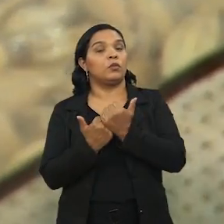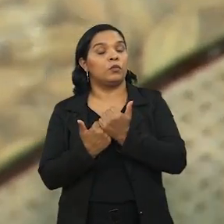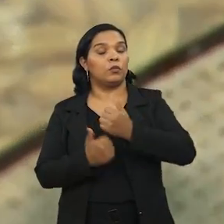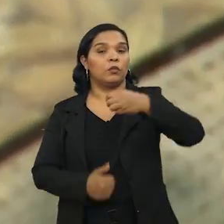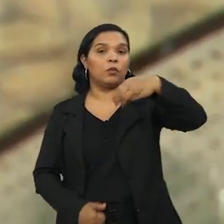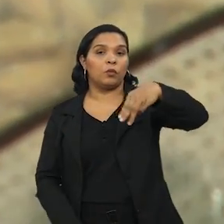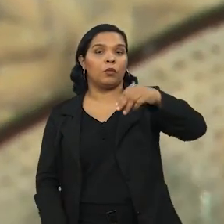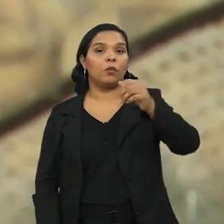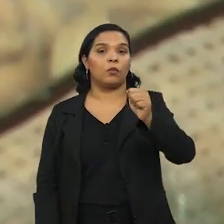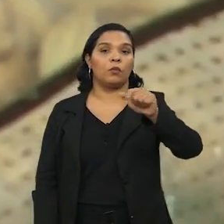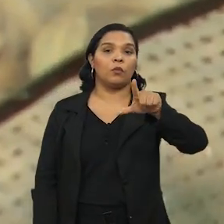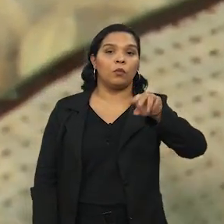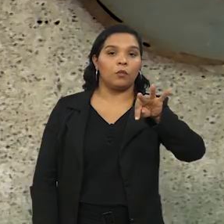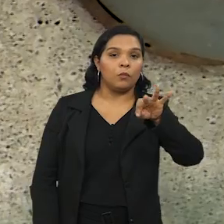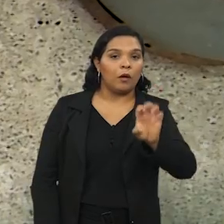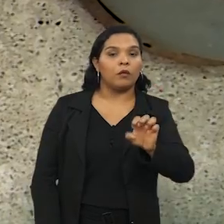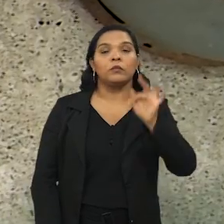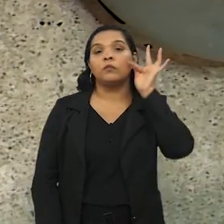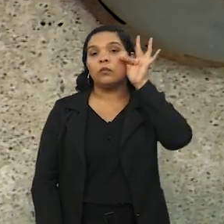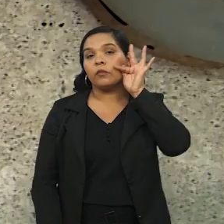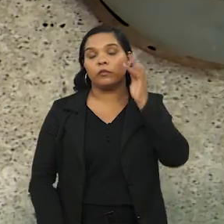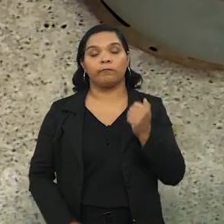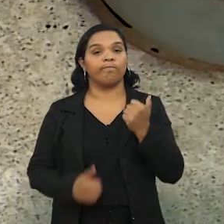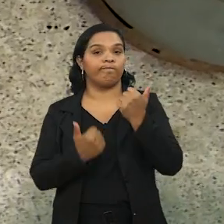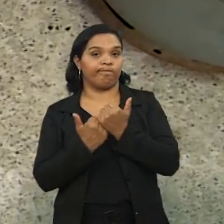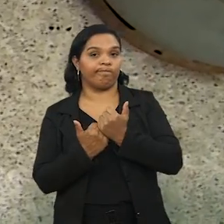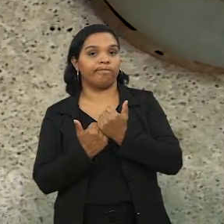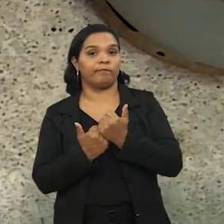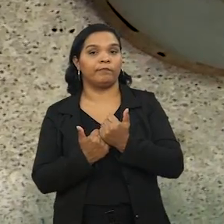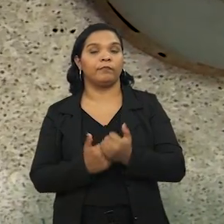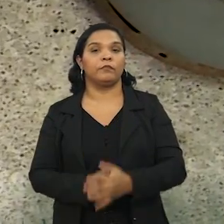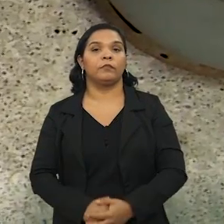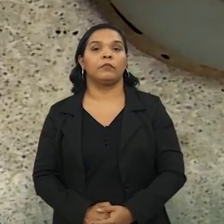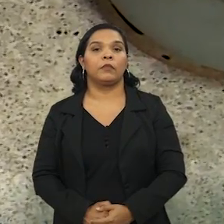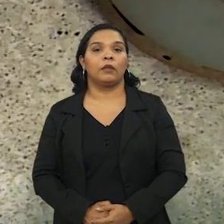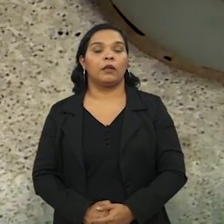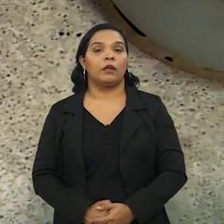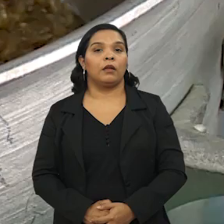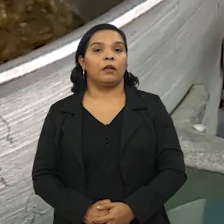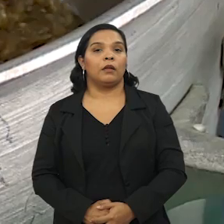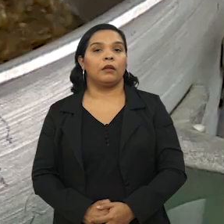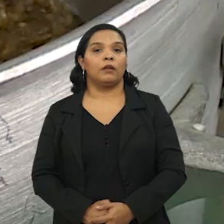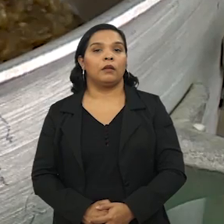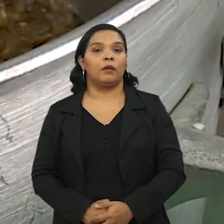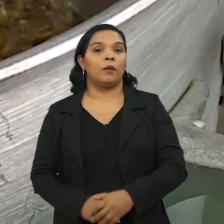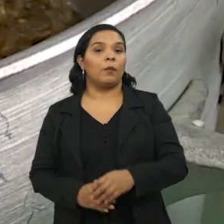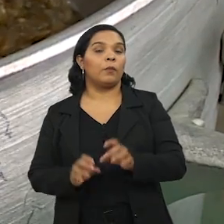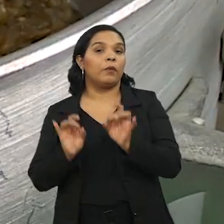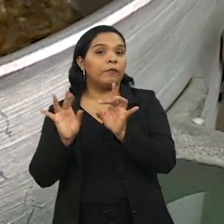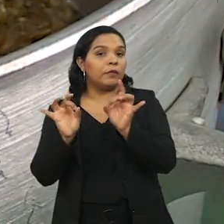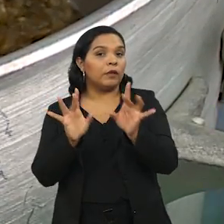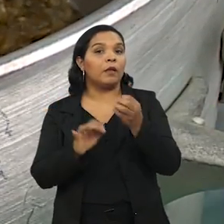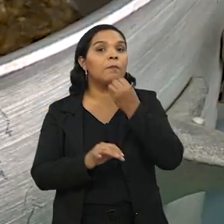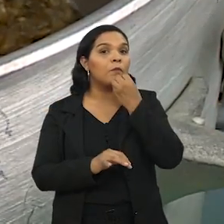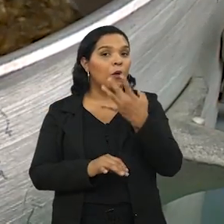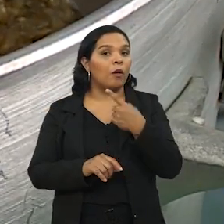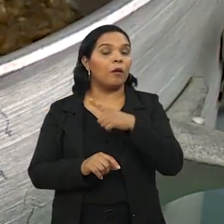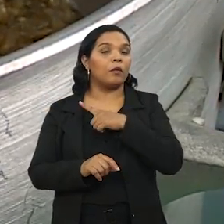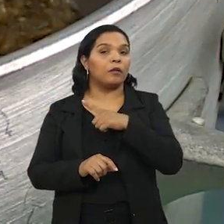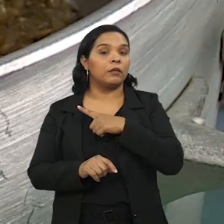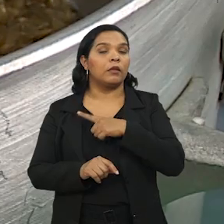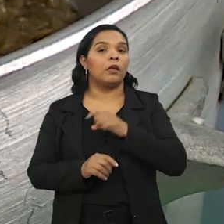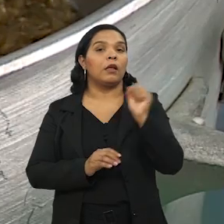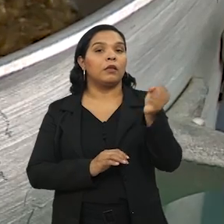do malte por esses frutos. Para a indústria é bom porque a gente vai ter uma cerveja